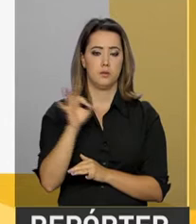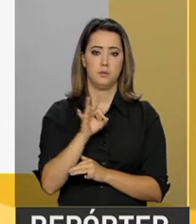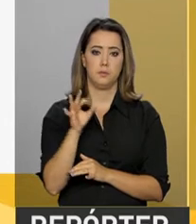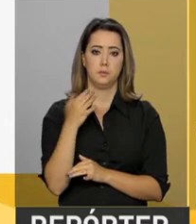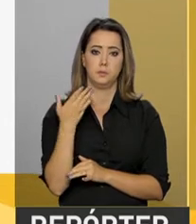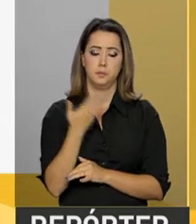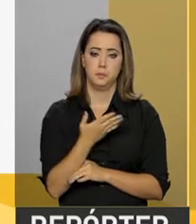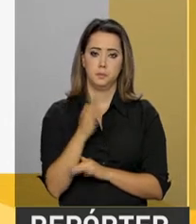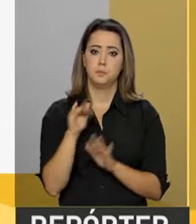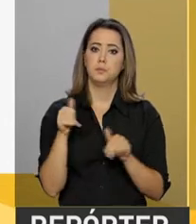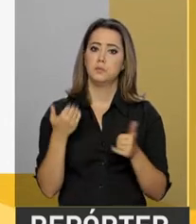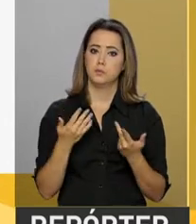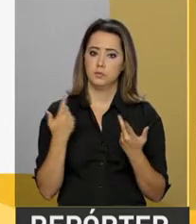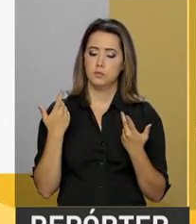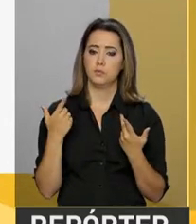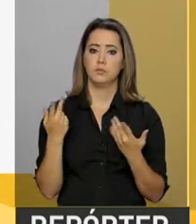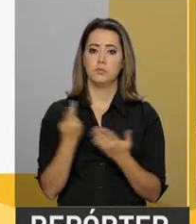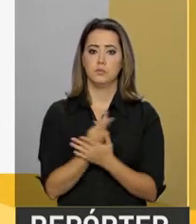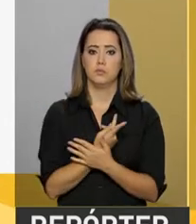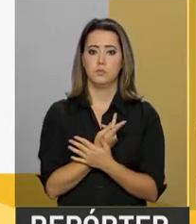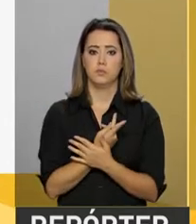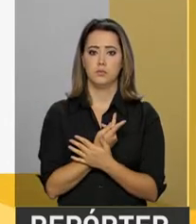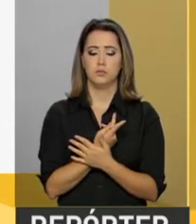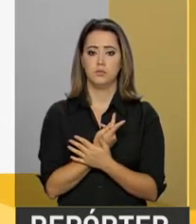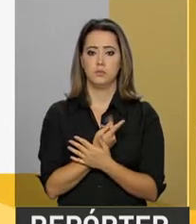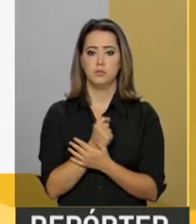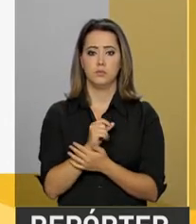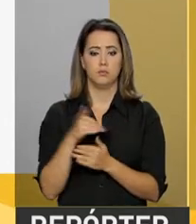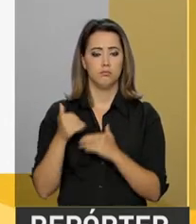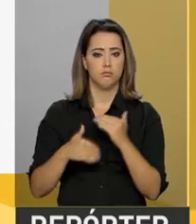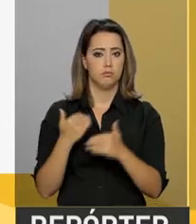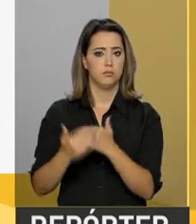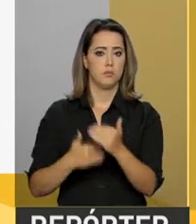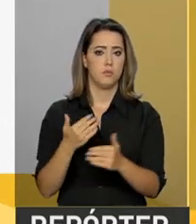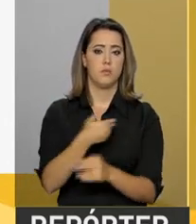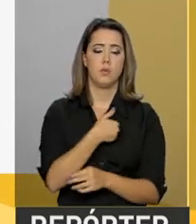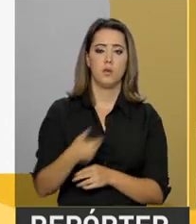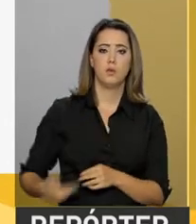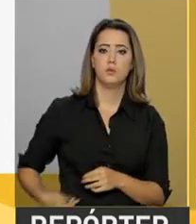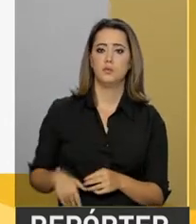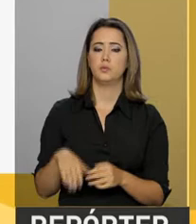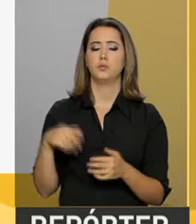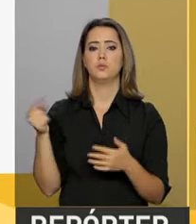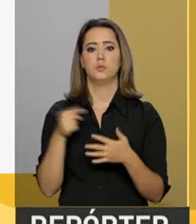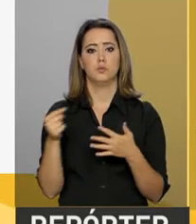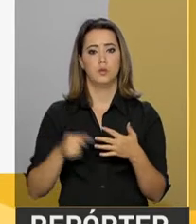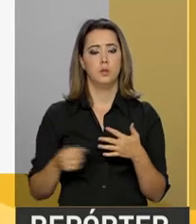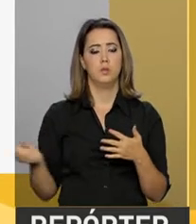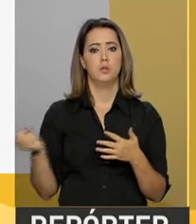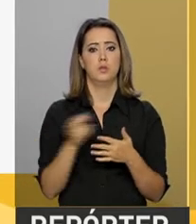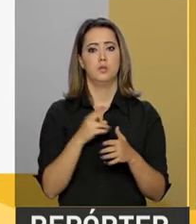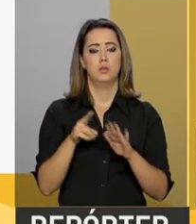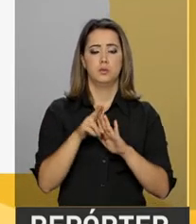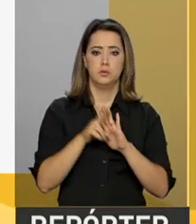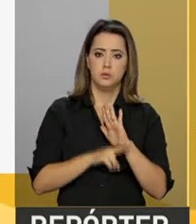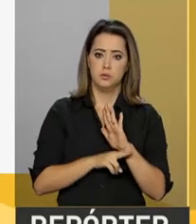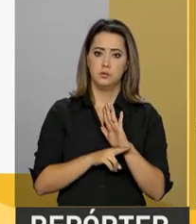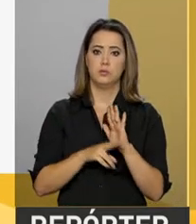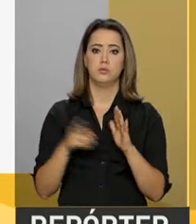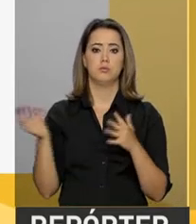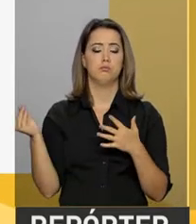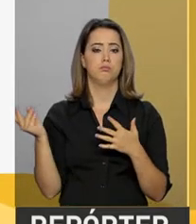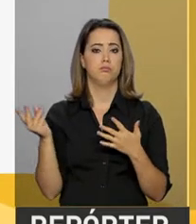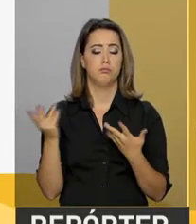então isso tem sido feito continuamente no governo com medidas inovadoras com medidas